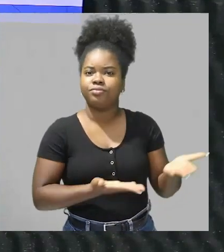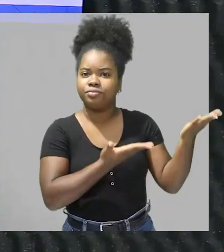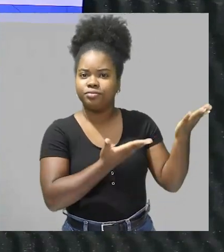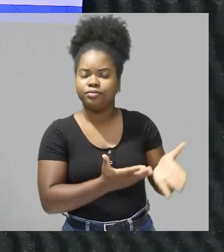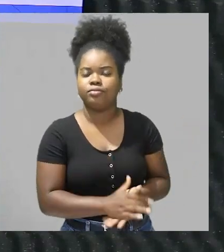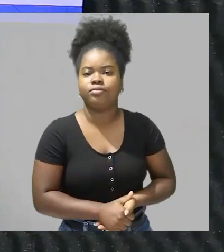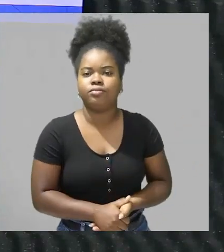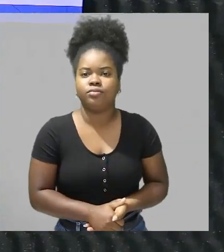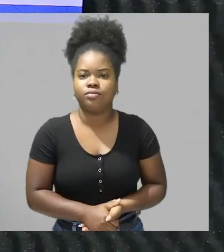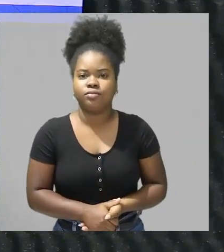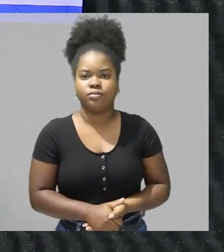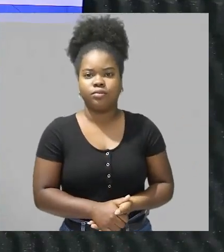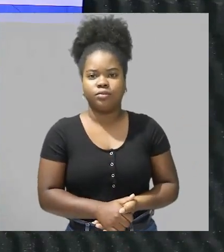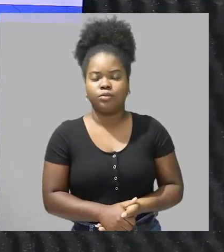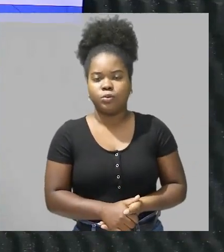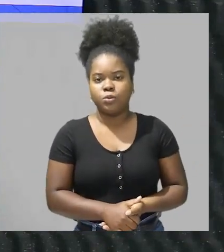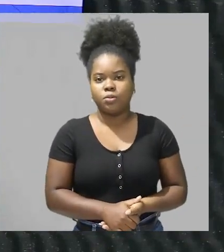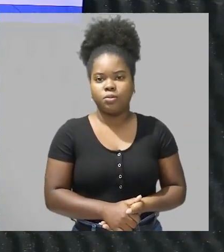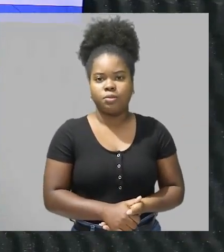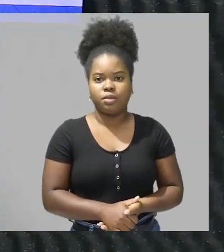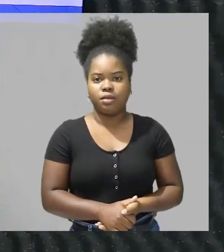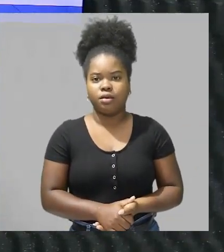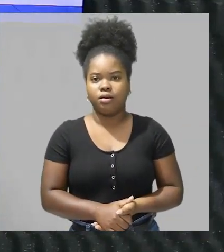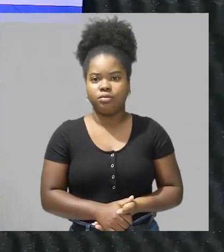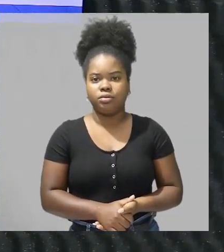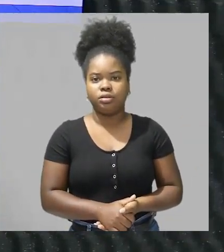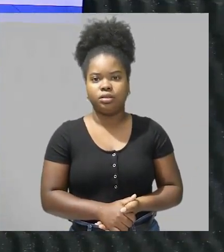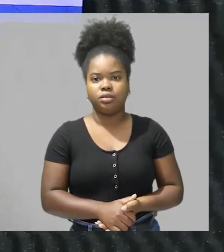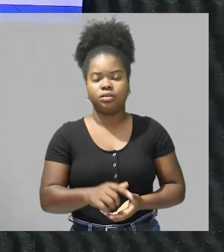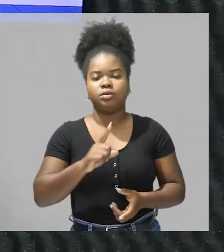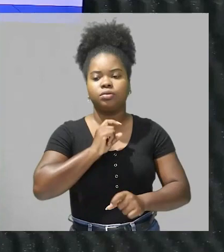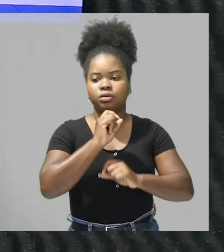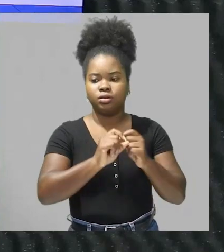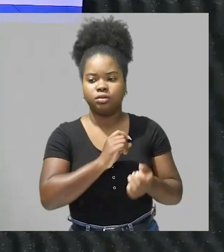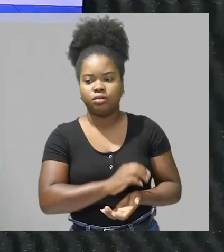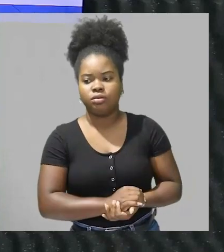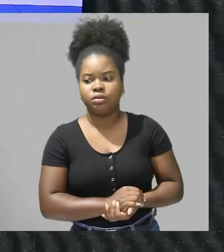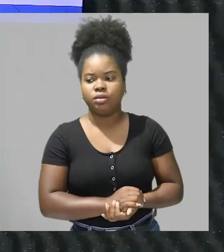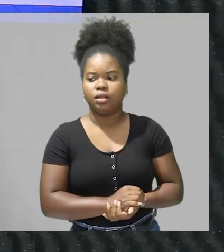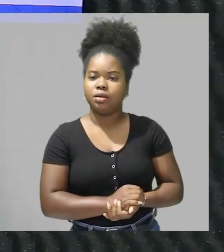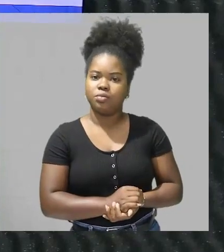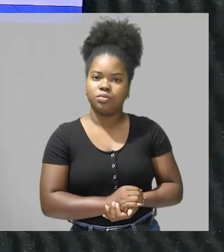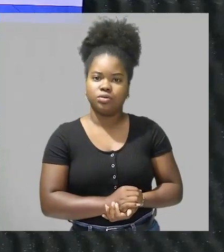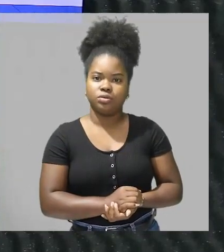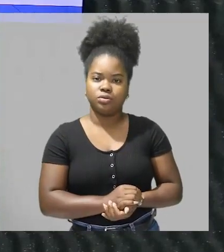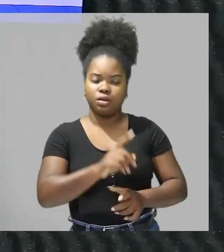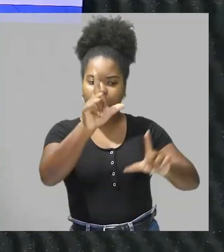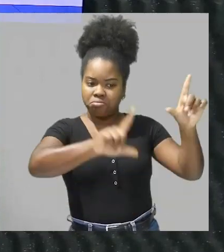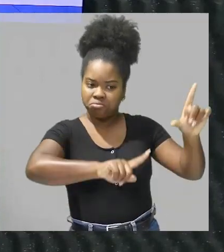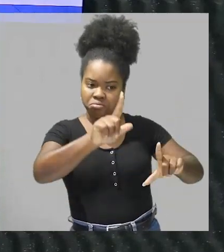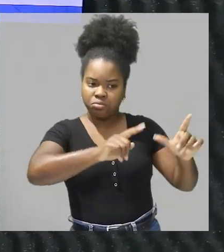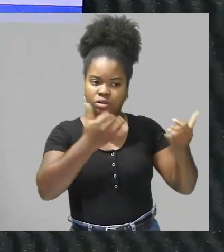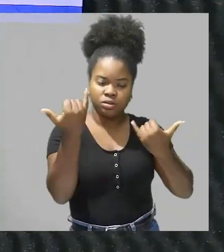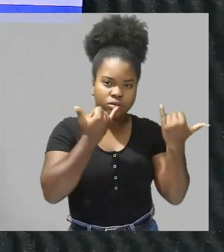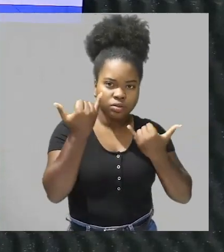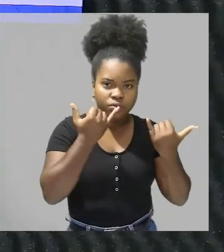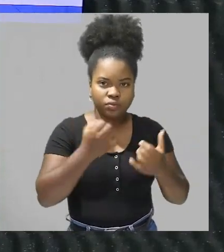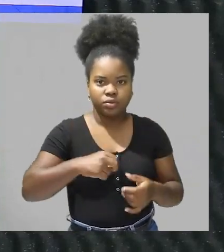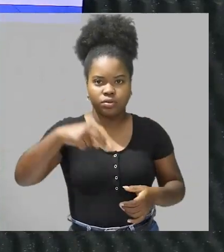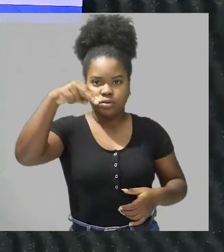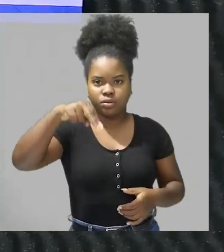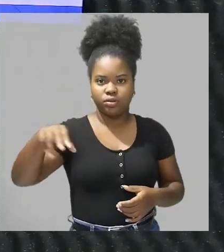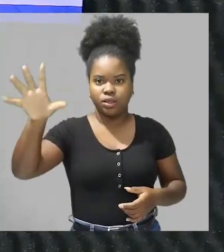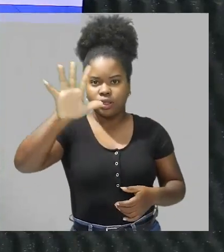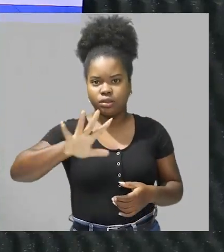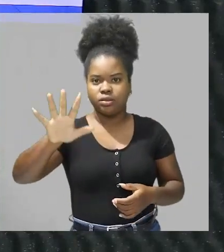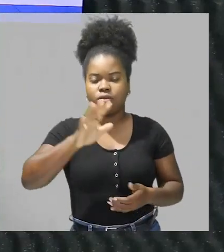noticiário de veiculação Nacional apresentou uma matéria sobre o racionamento de água